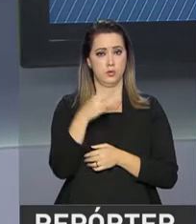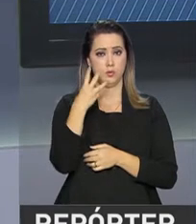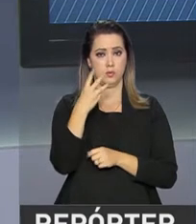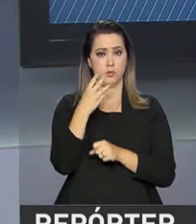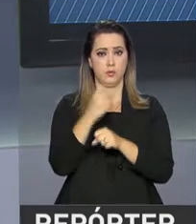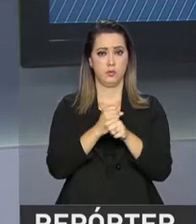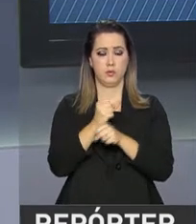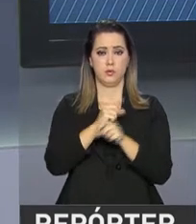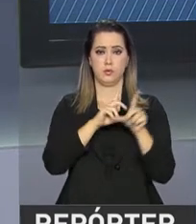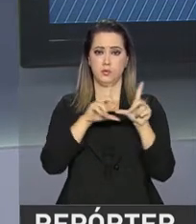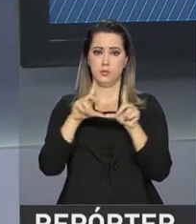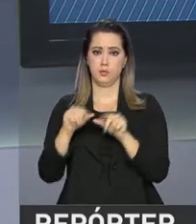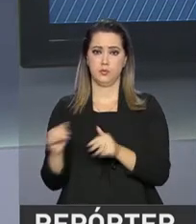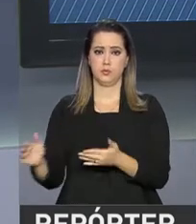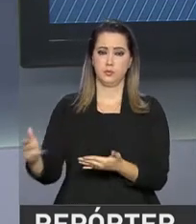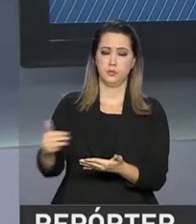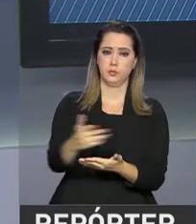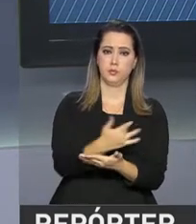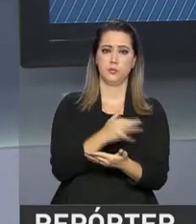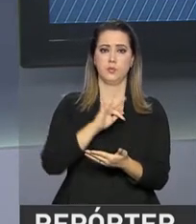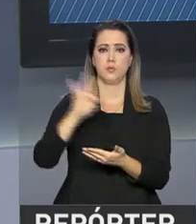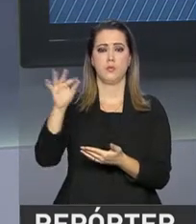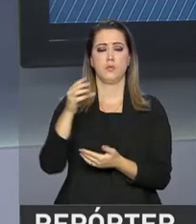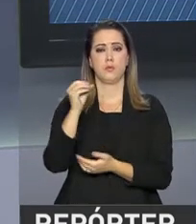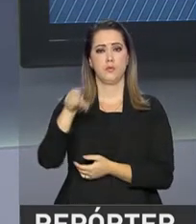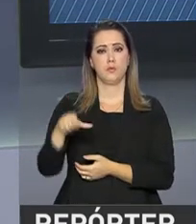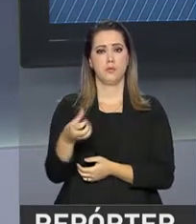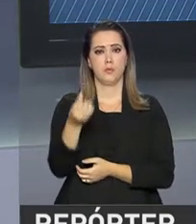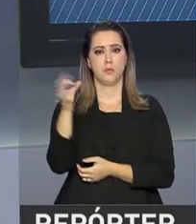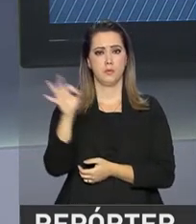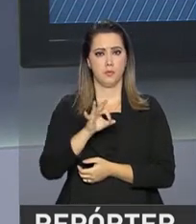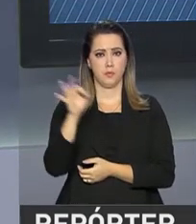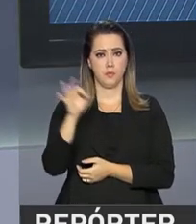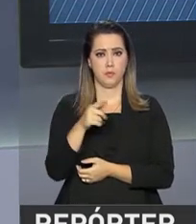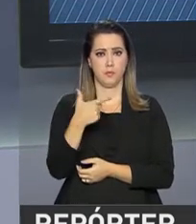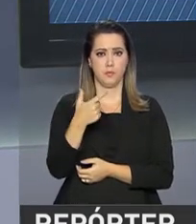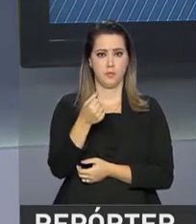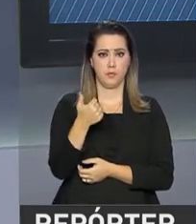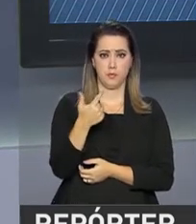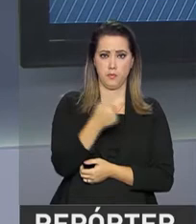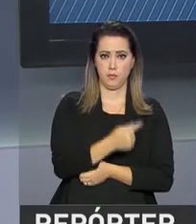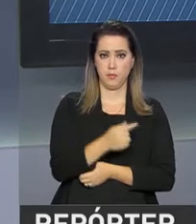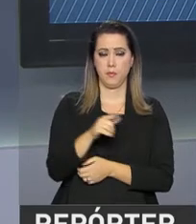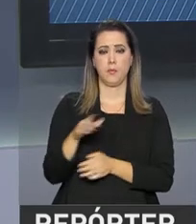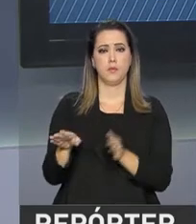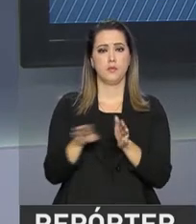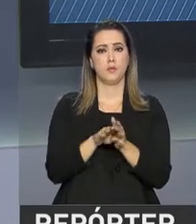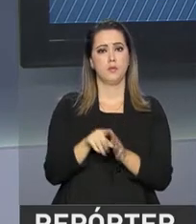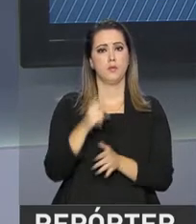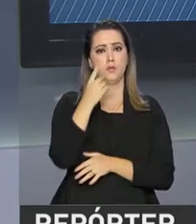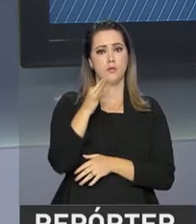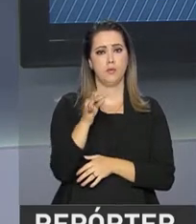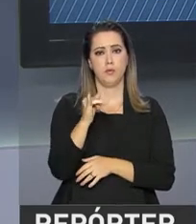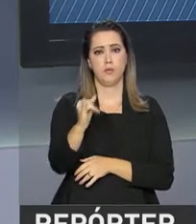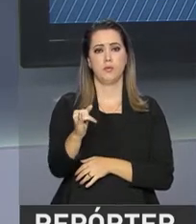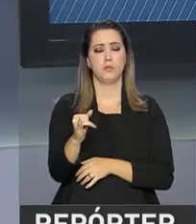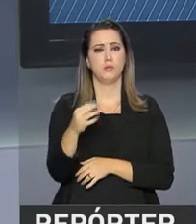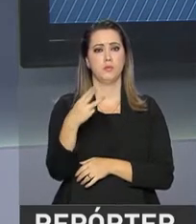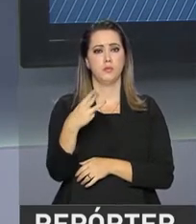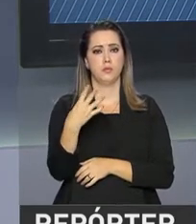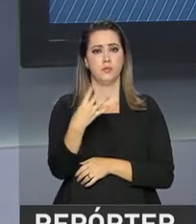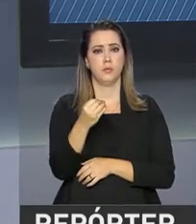Após 3 anos de queda, a arrecadação federal avançou 0,6% em 2017, chegando a